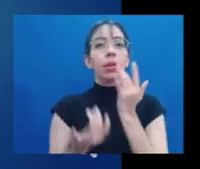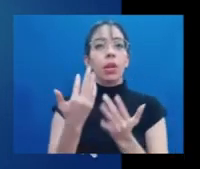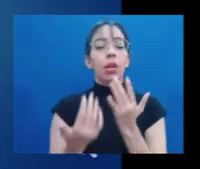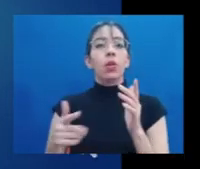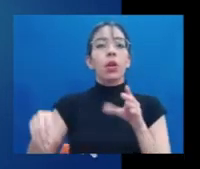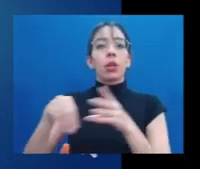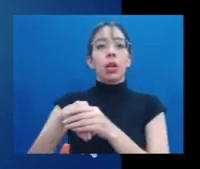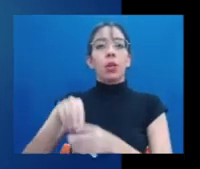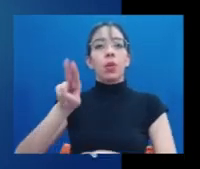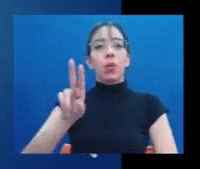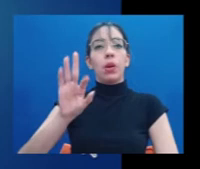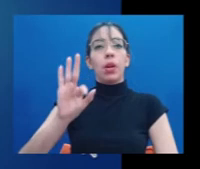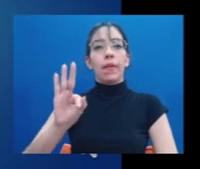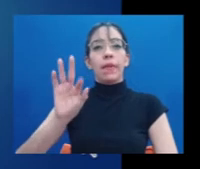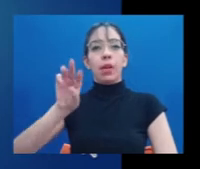sofreu com esse incêndio.